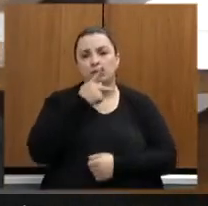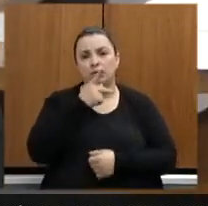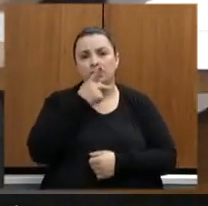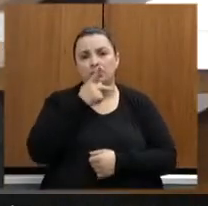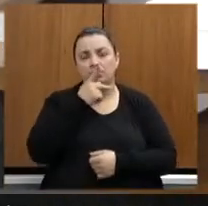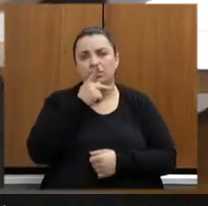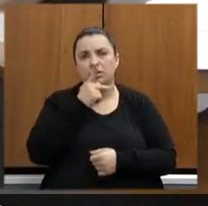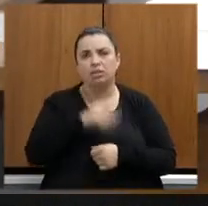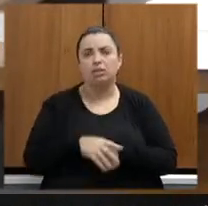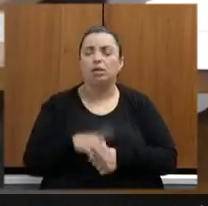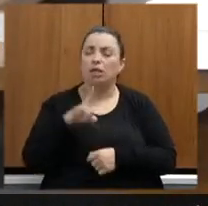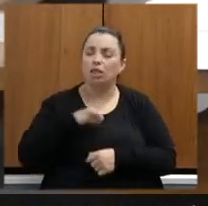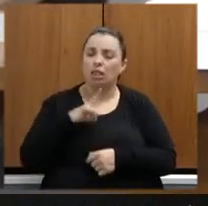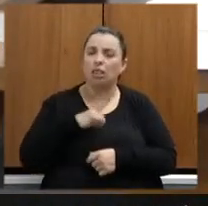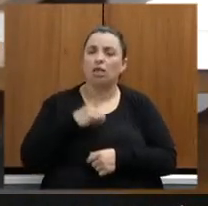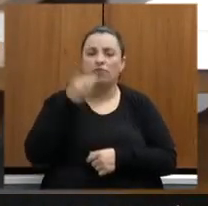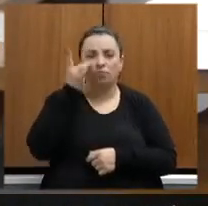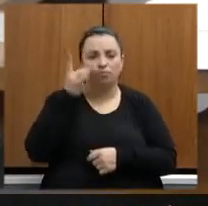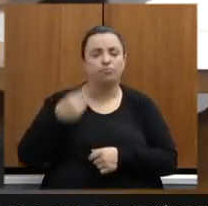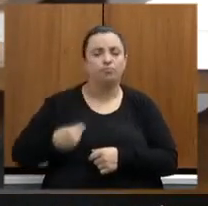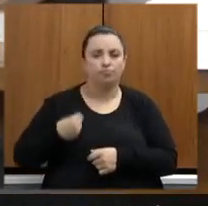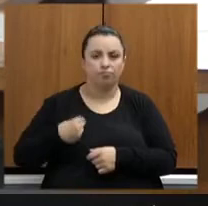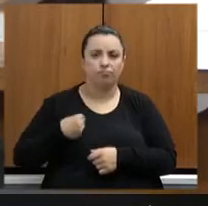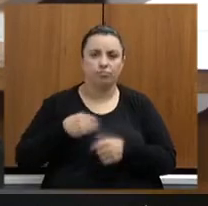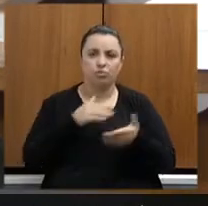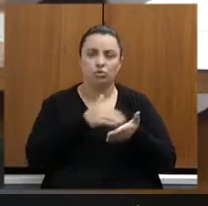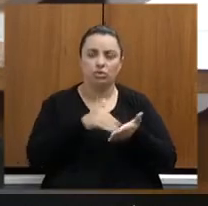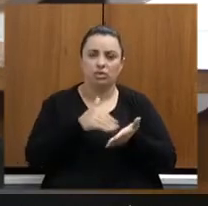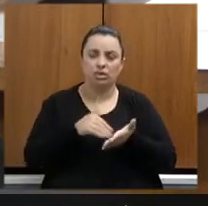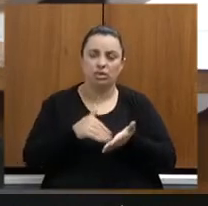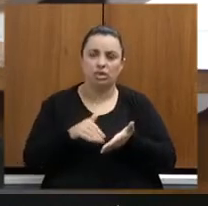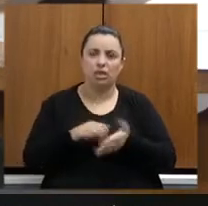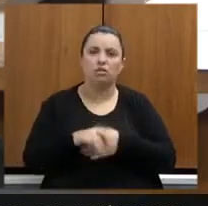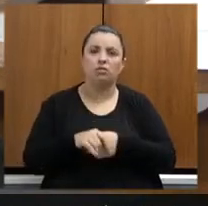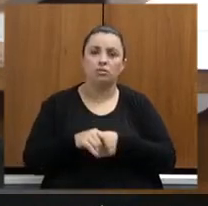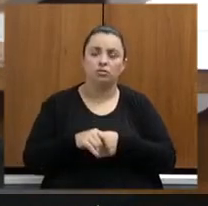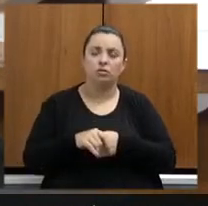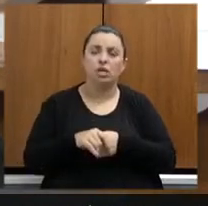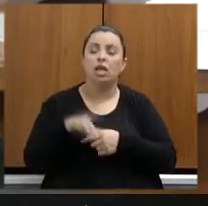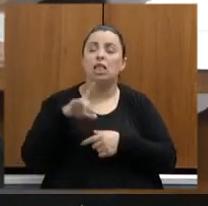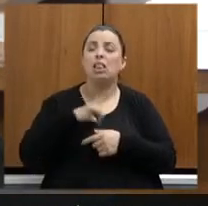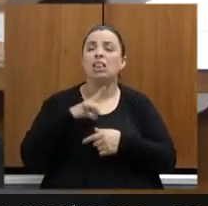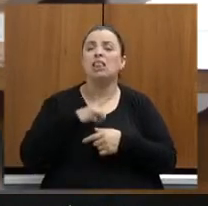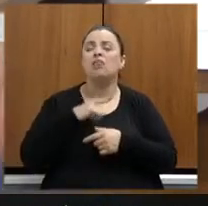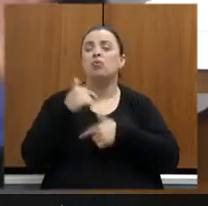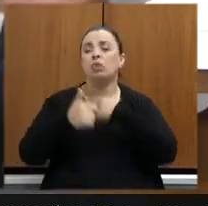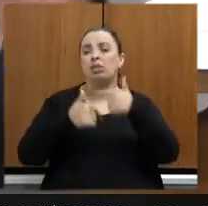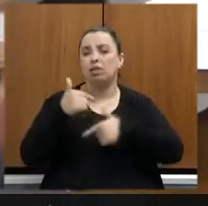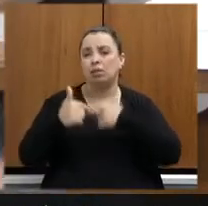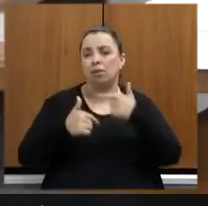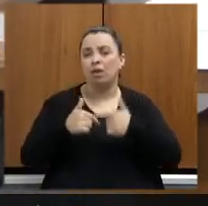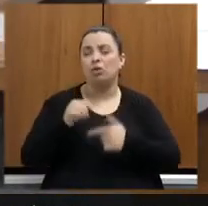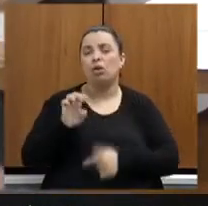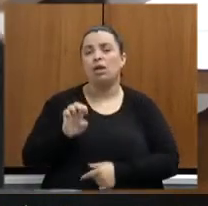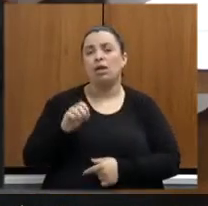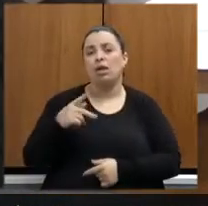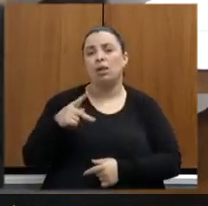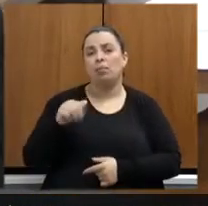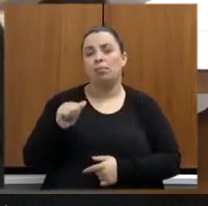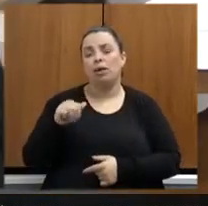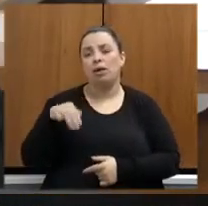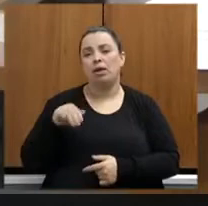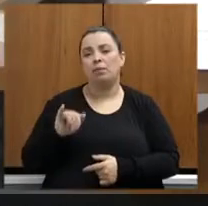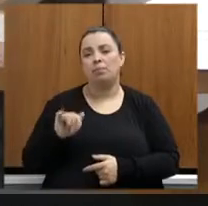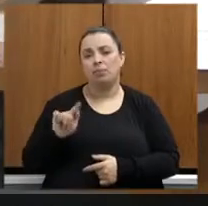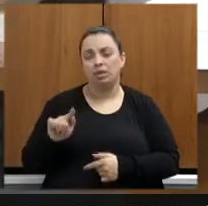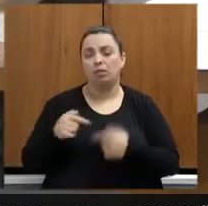presença também do nosso Secretário é é aquele trabalho lá daí para mim Guiné lançando aquele programa né